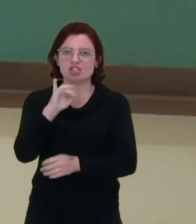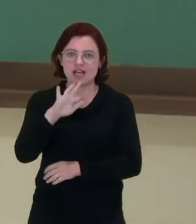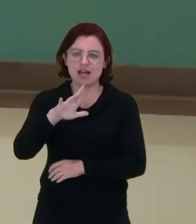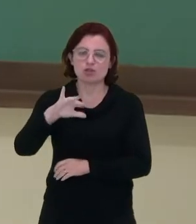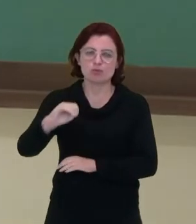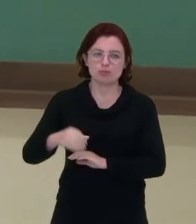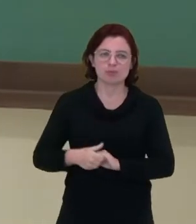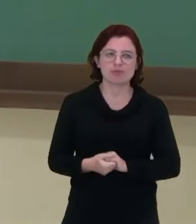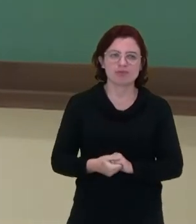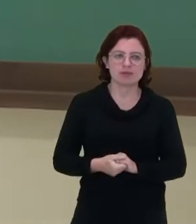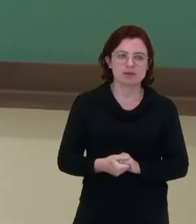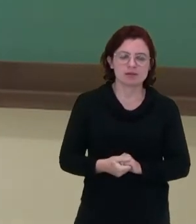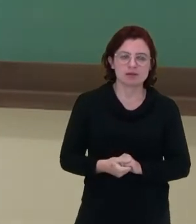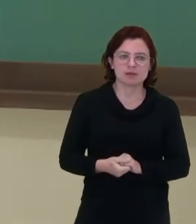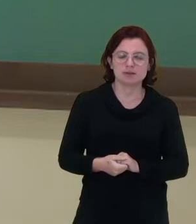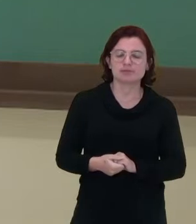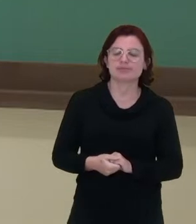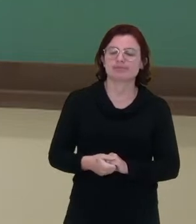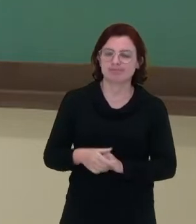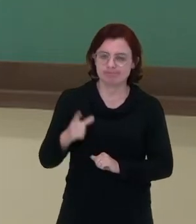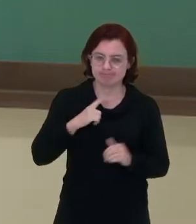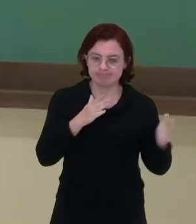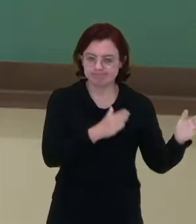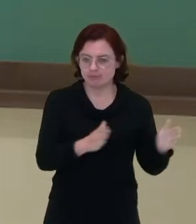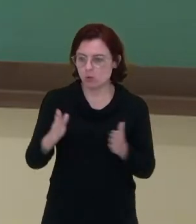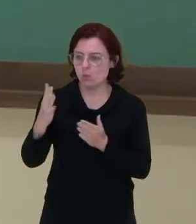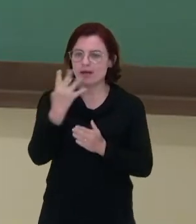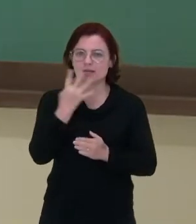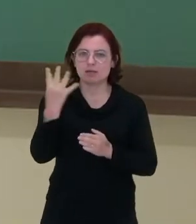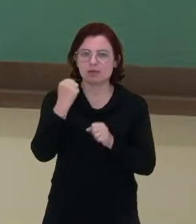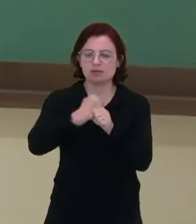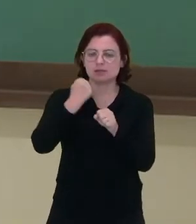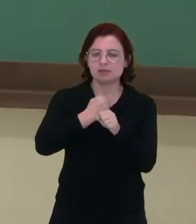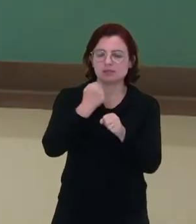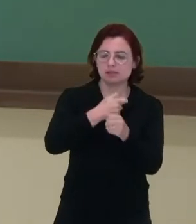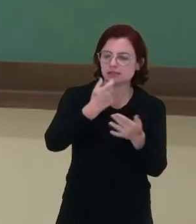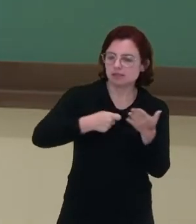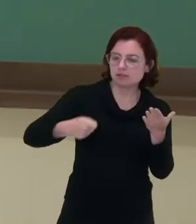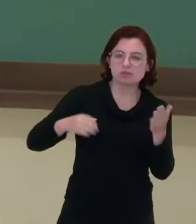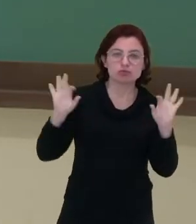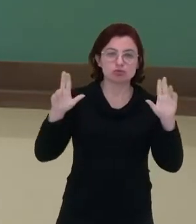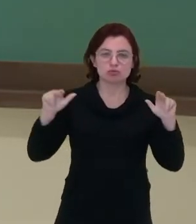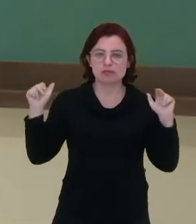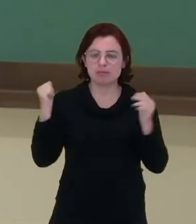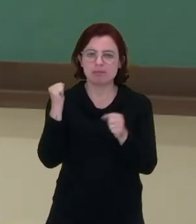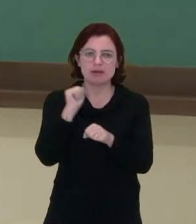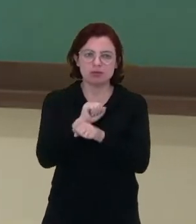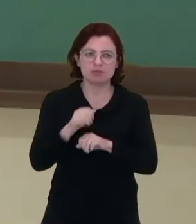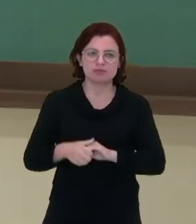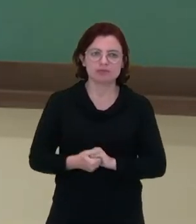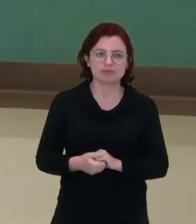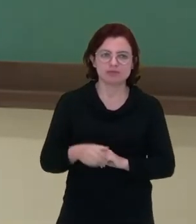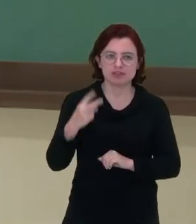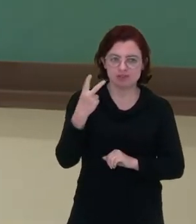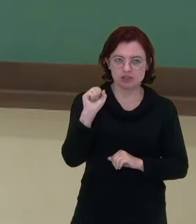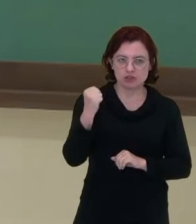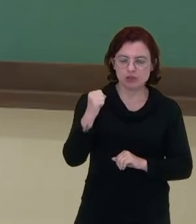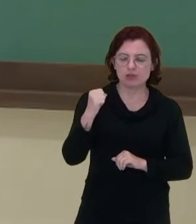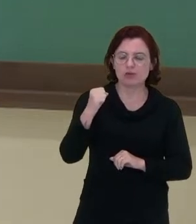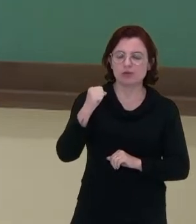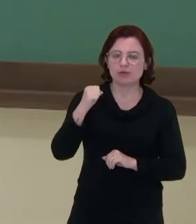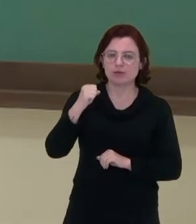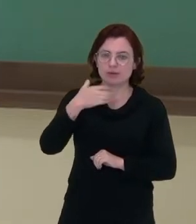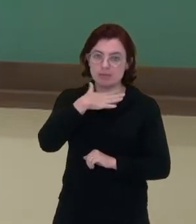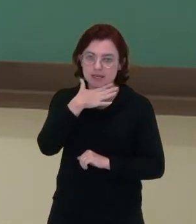diário. Com isso, foram 44 anos escrevendo sem nenhuma pausa. Em 28 de março,